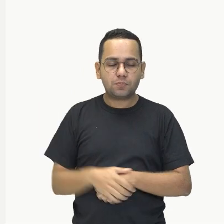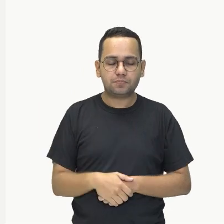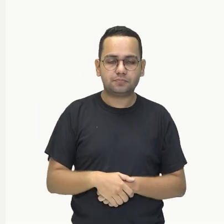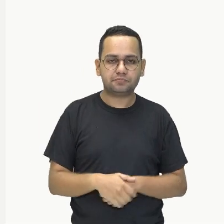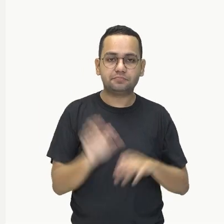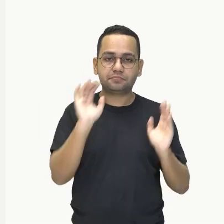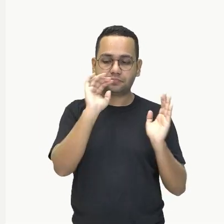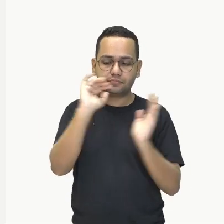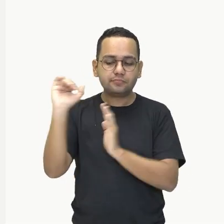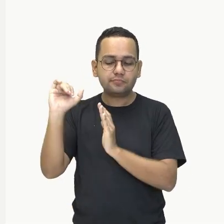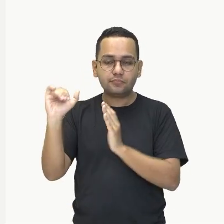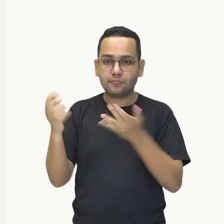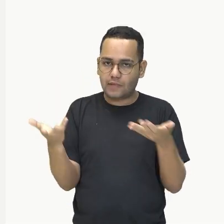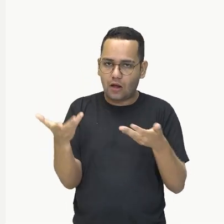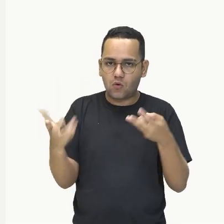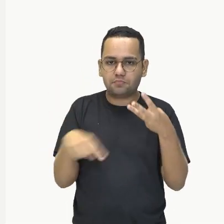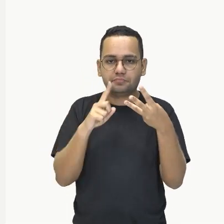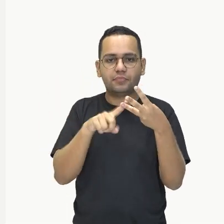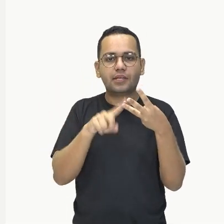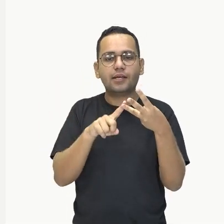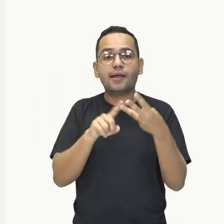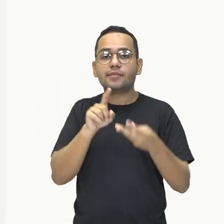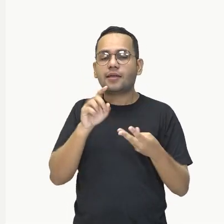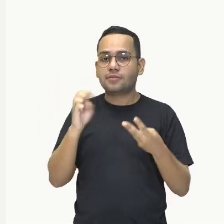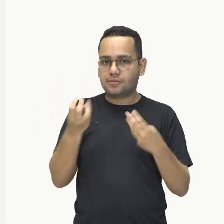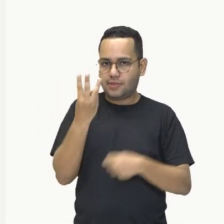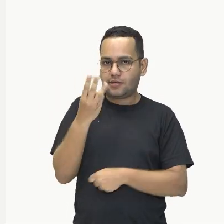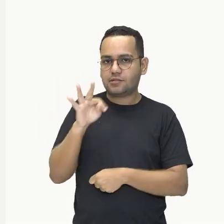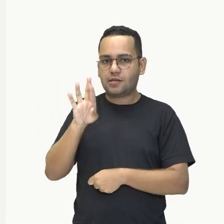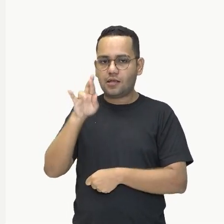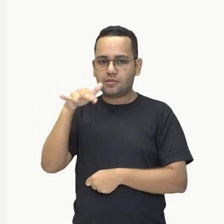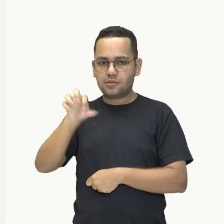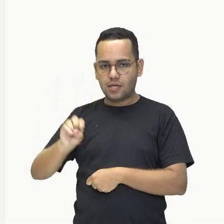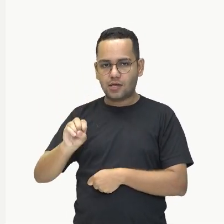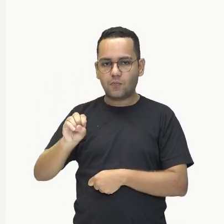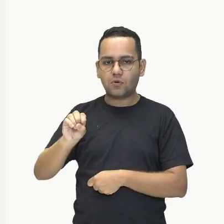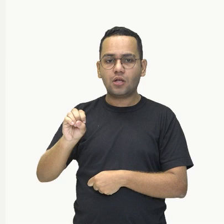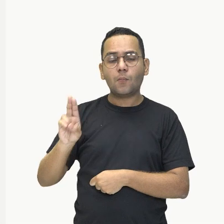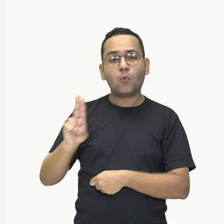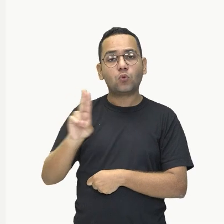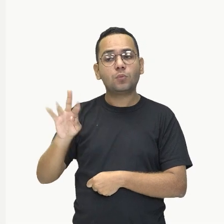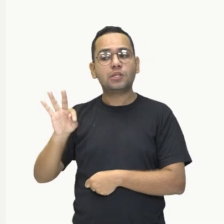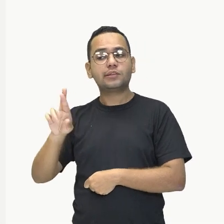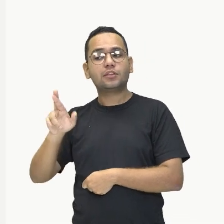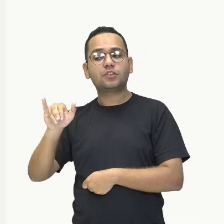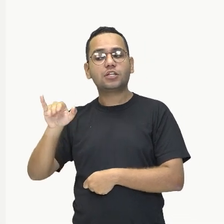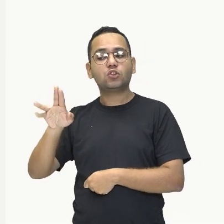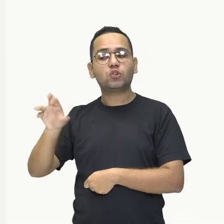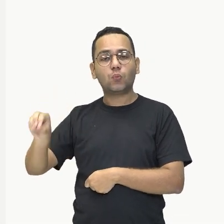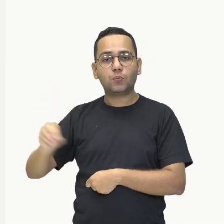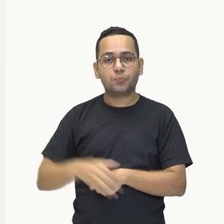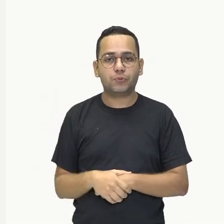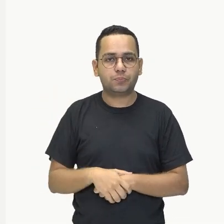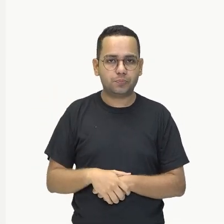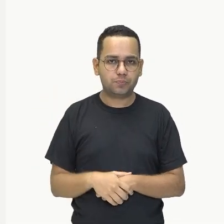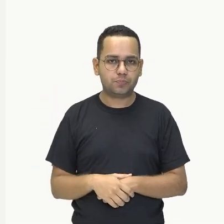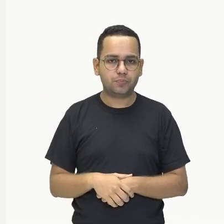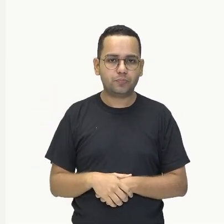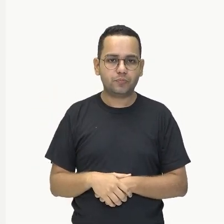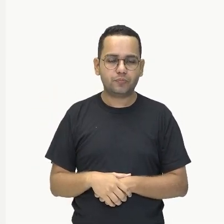de 3 termos. Agora, o polinômio que possui 3 termos, ele é chamado de